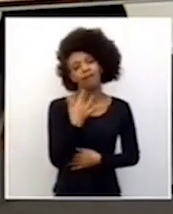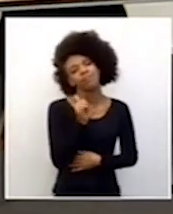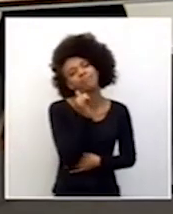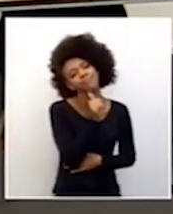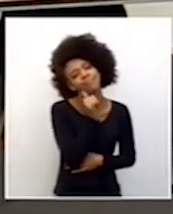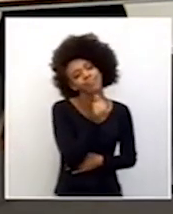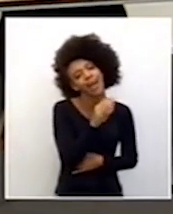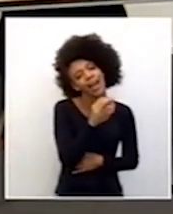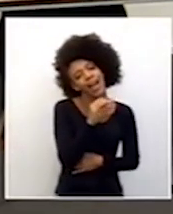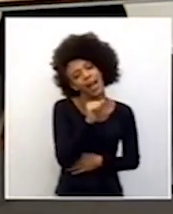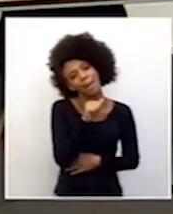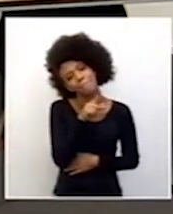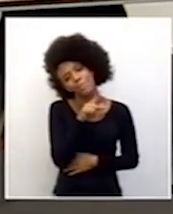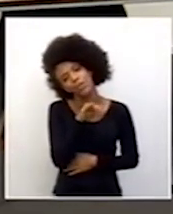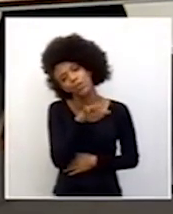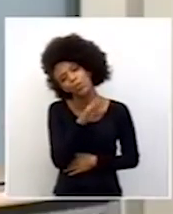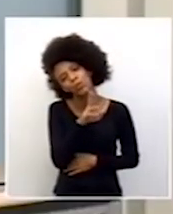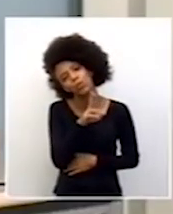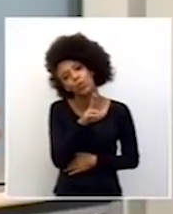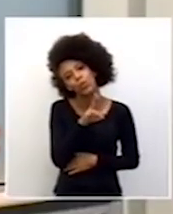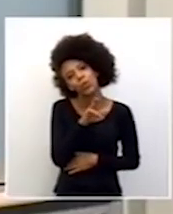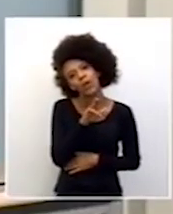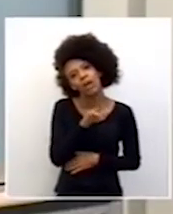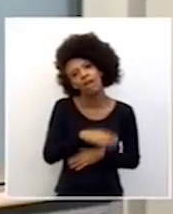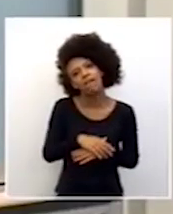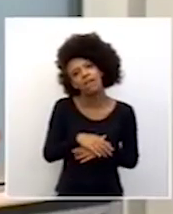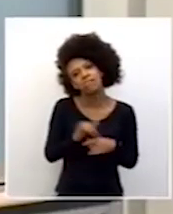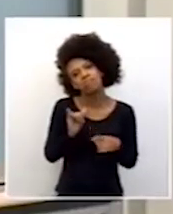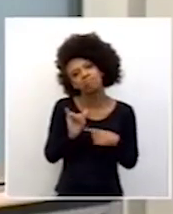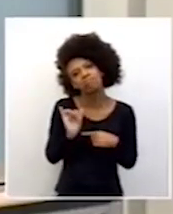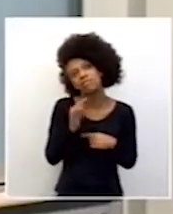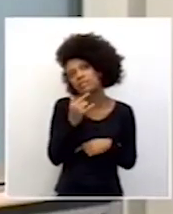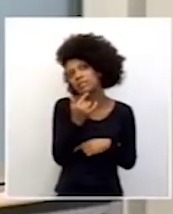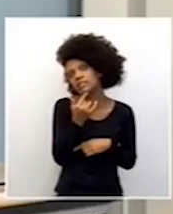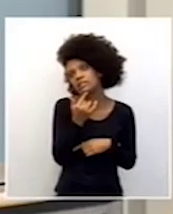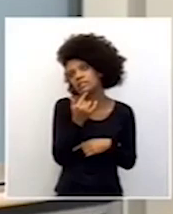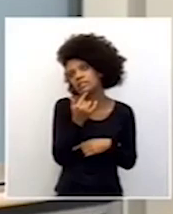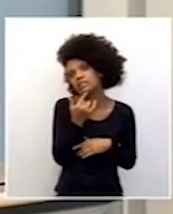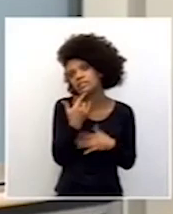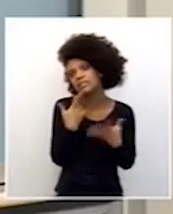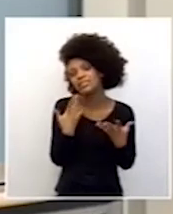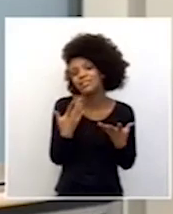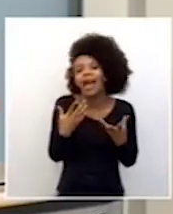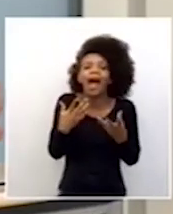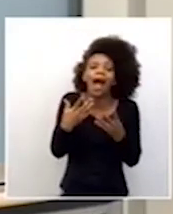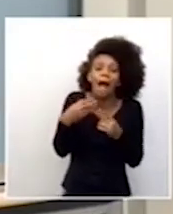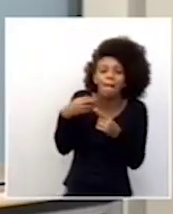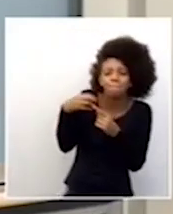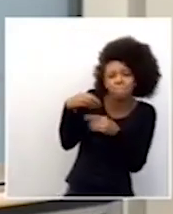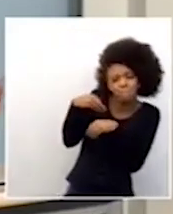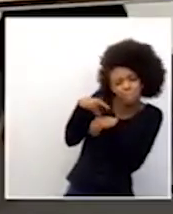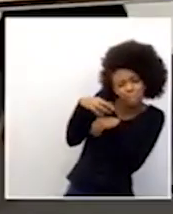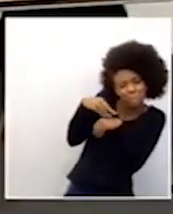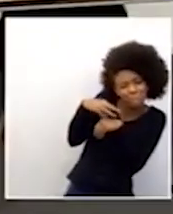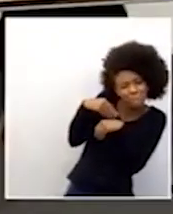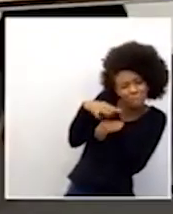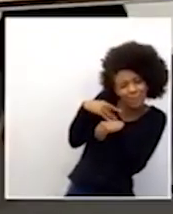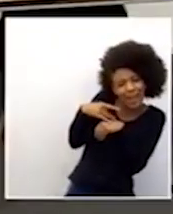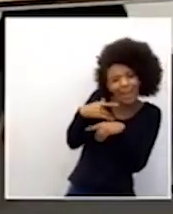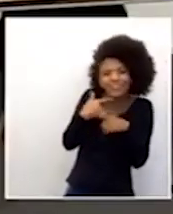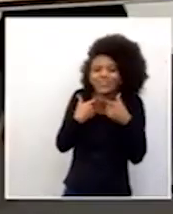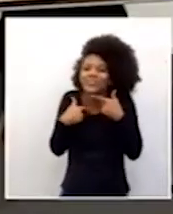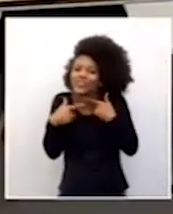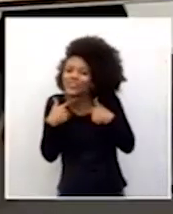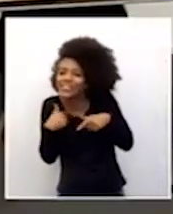ou não traiu o Bentinho? Exatamente. Gente, nós estamos deixando aqui para vocês água na boca. A gente está deixando uma